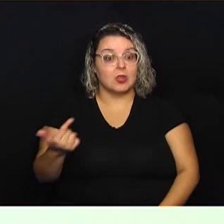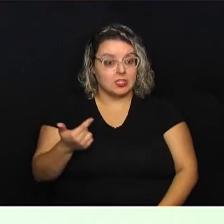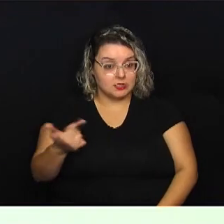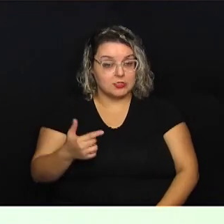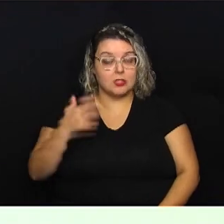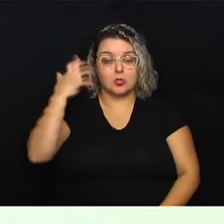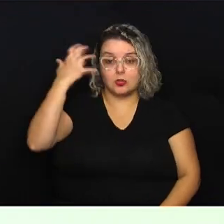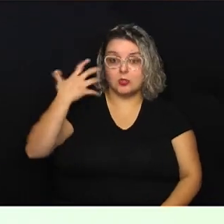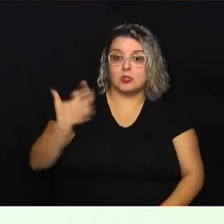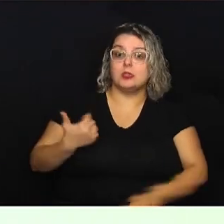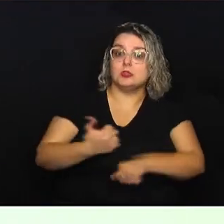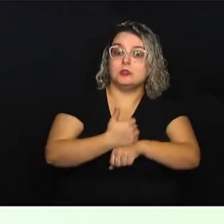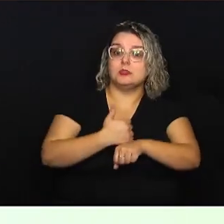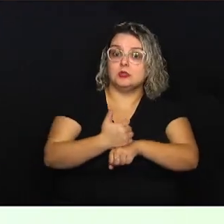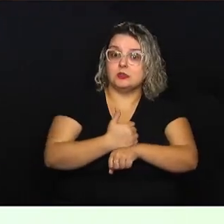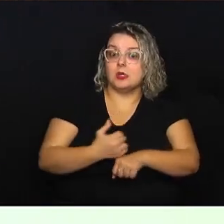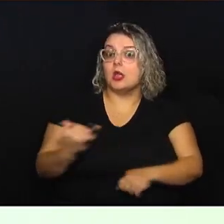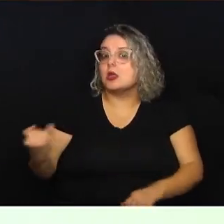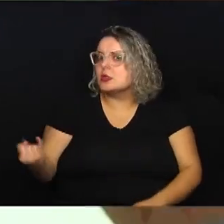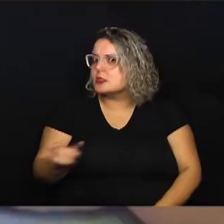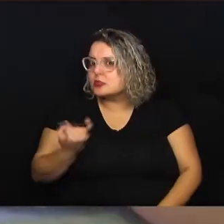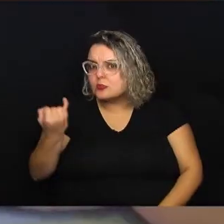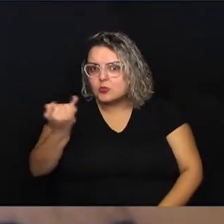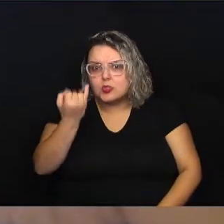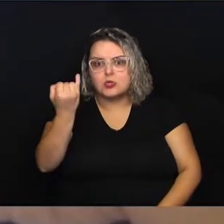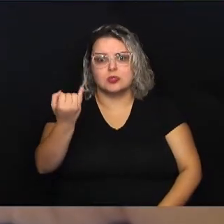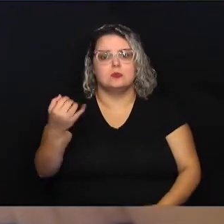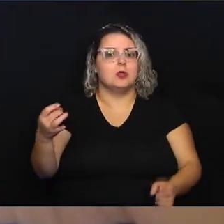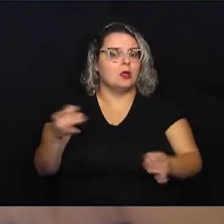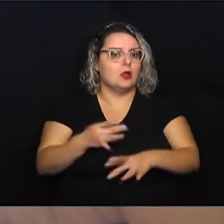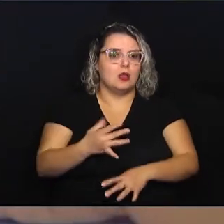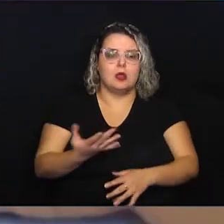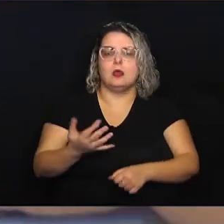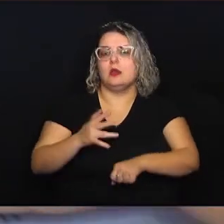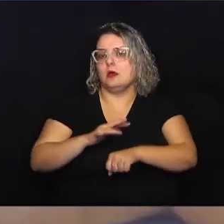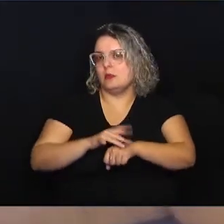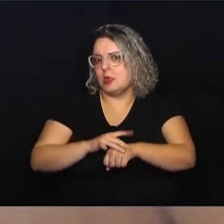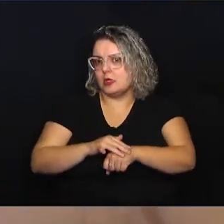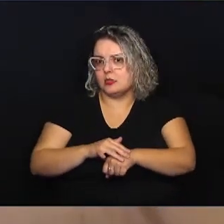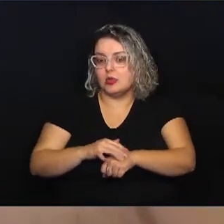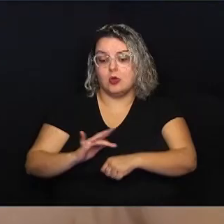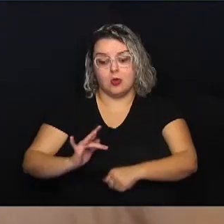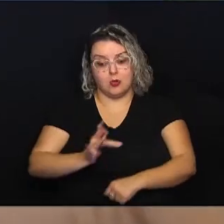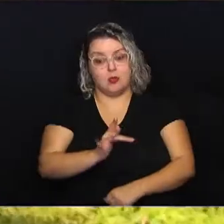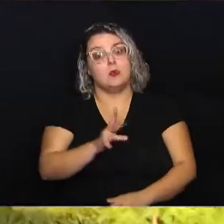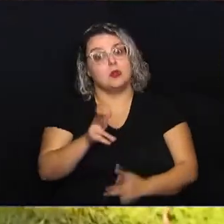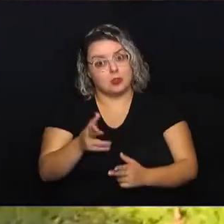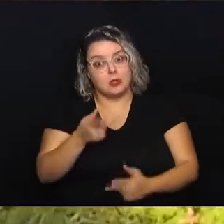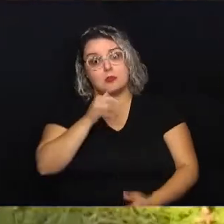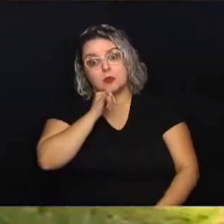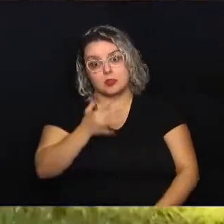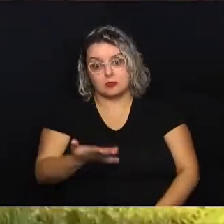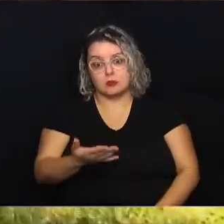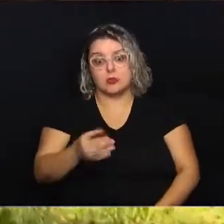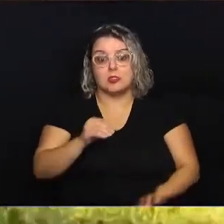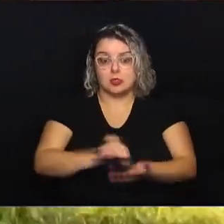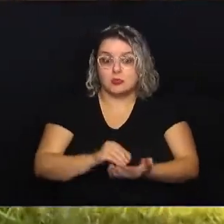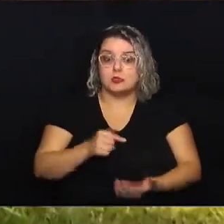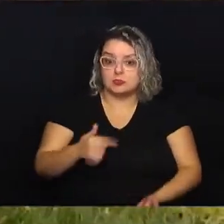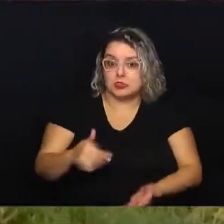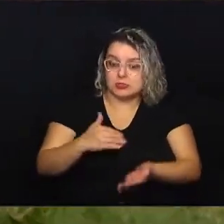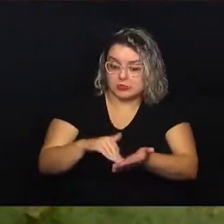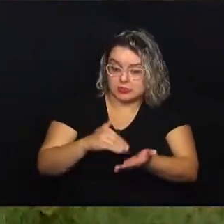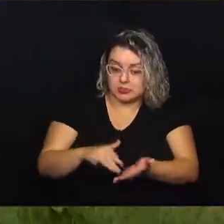esses profissionais são essenciais no combate às endemias, como a dengue. Na última semana, a Secretaria Municipal de